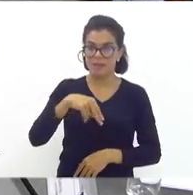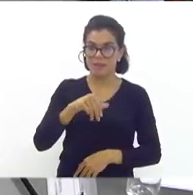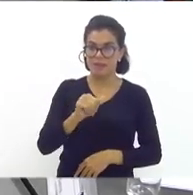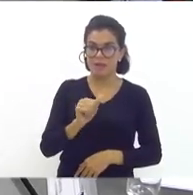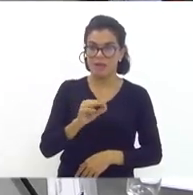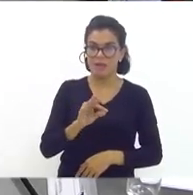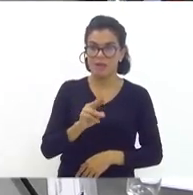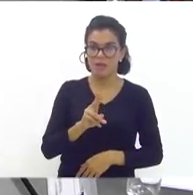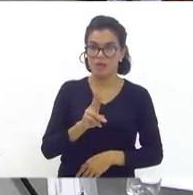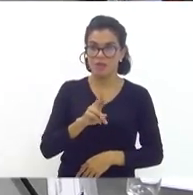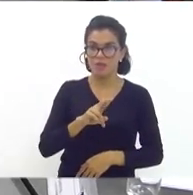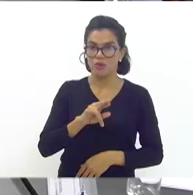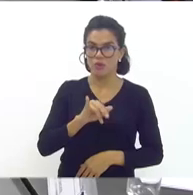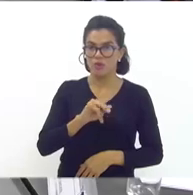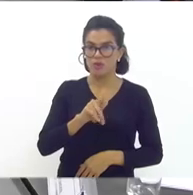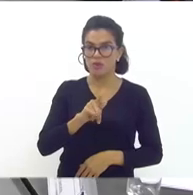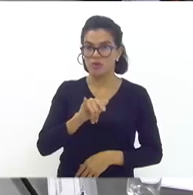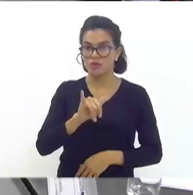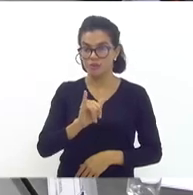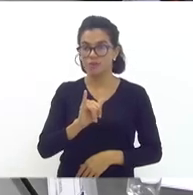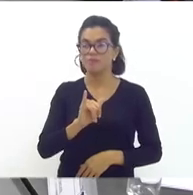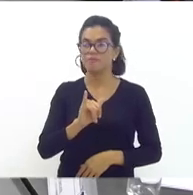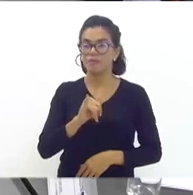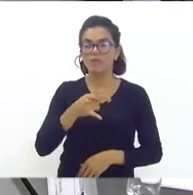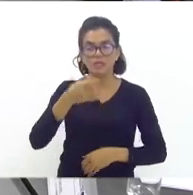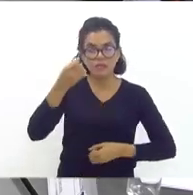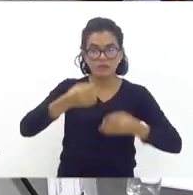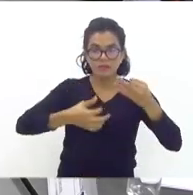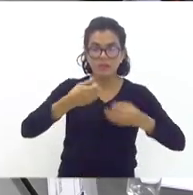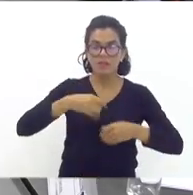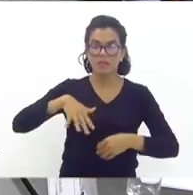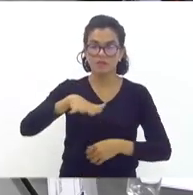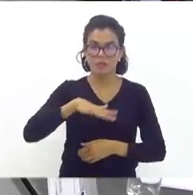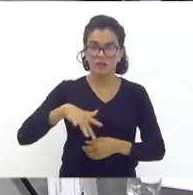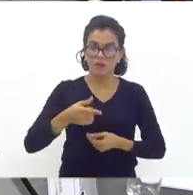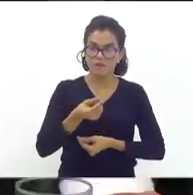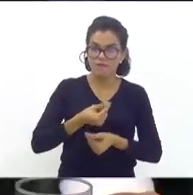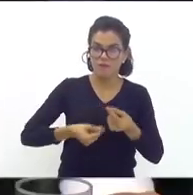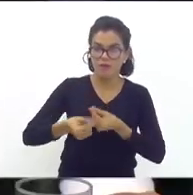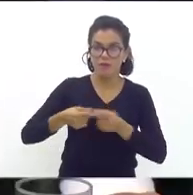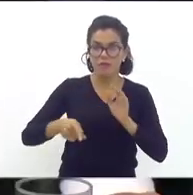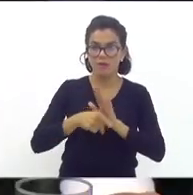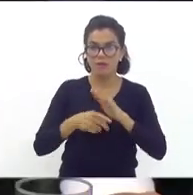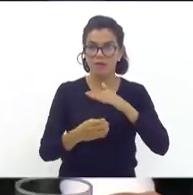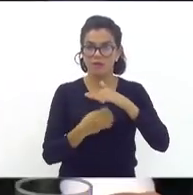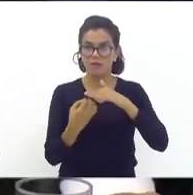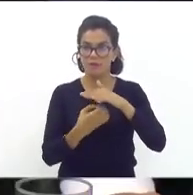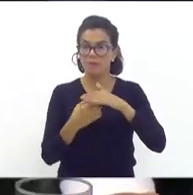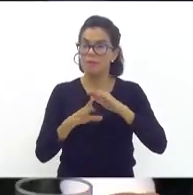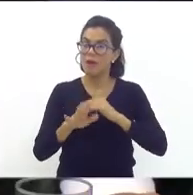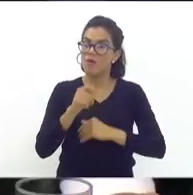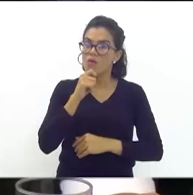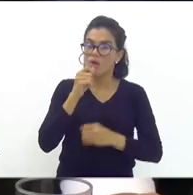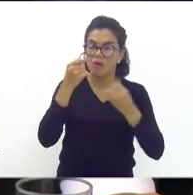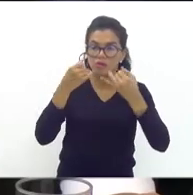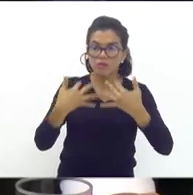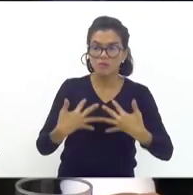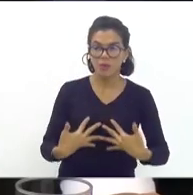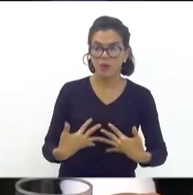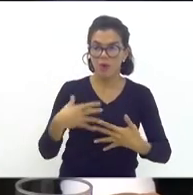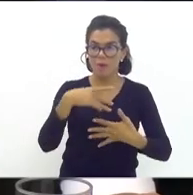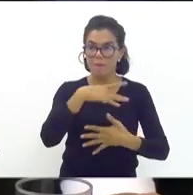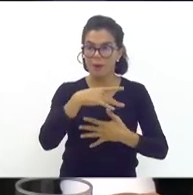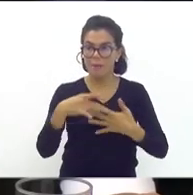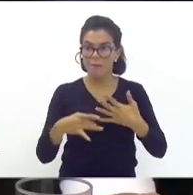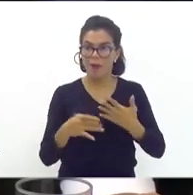apresentação bastante empolgante sobretudo a saúde financeira da empresa embora não tenha explicado porque grande maioria do